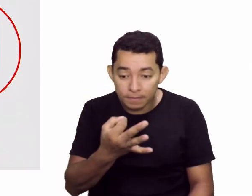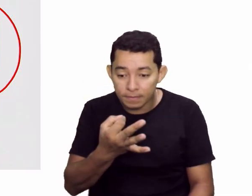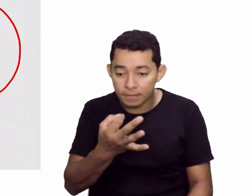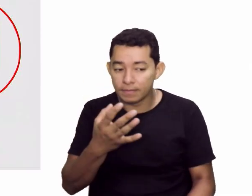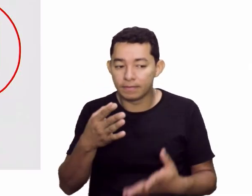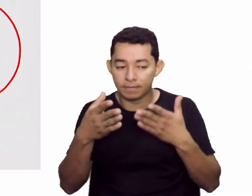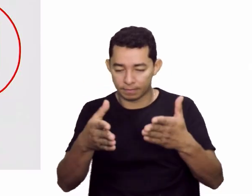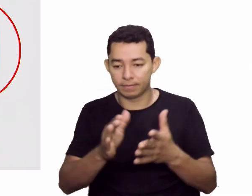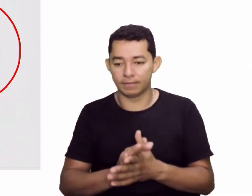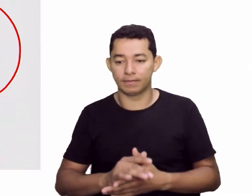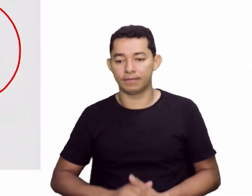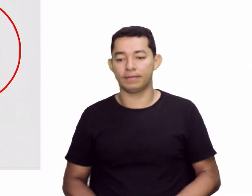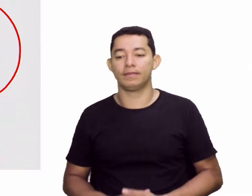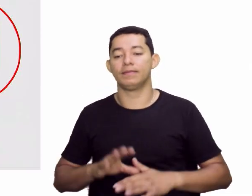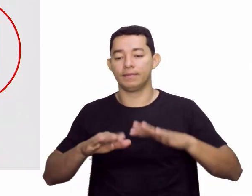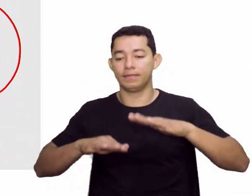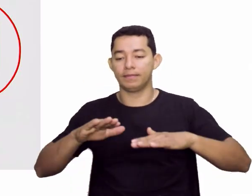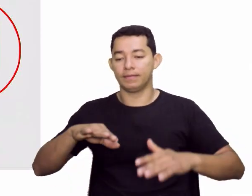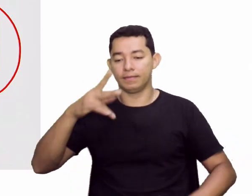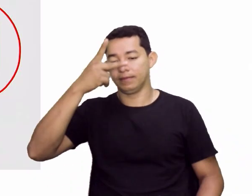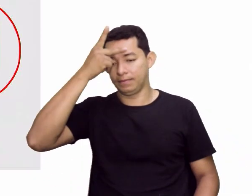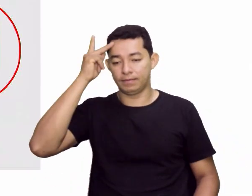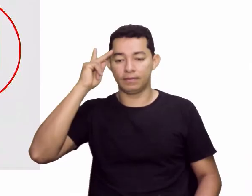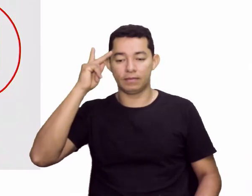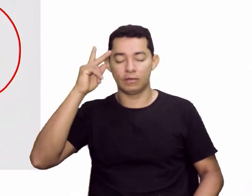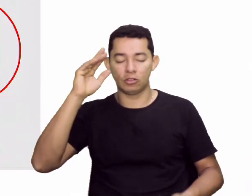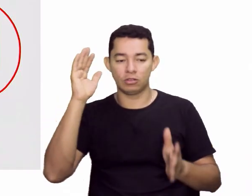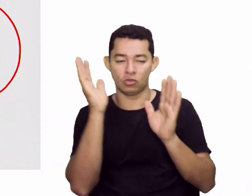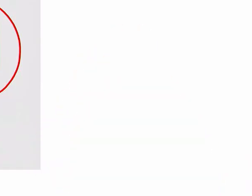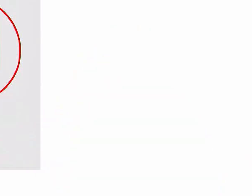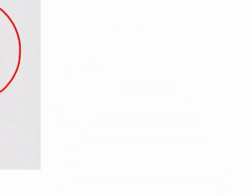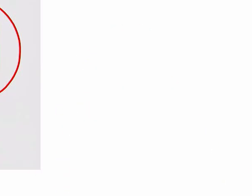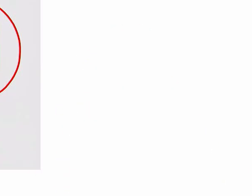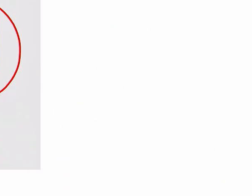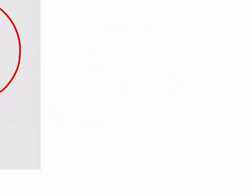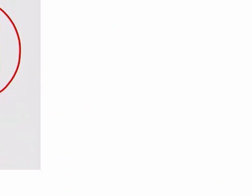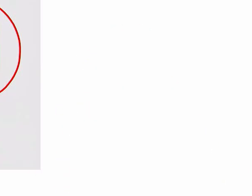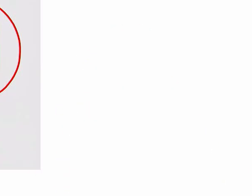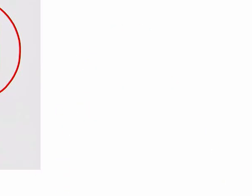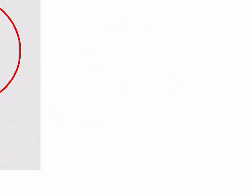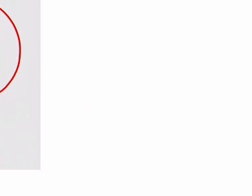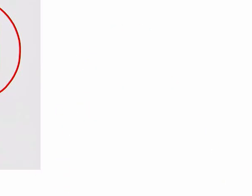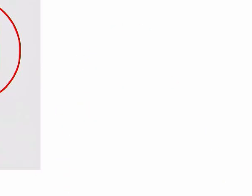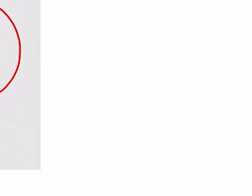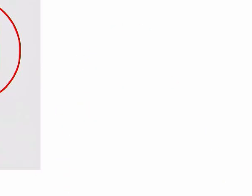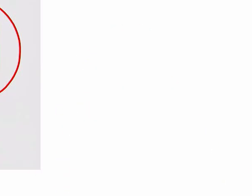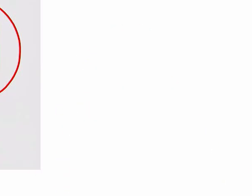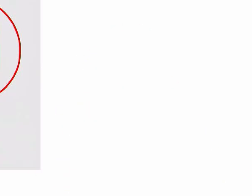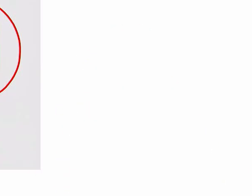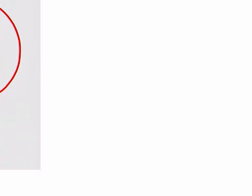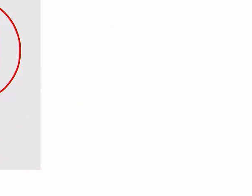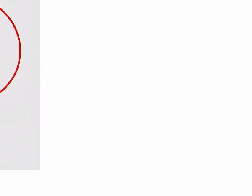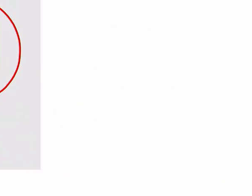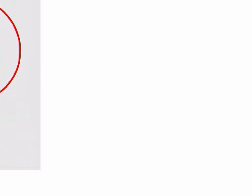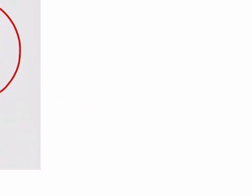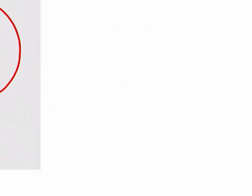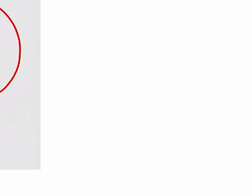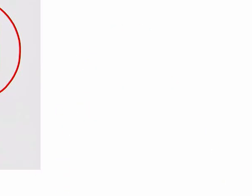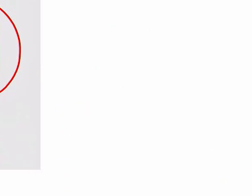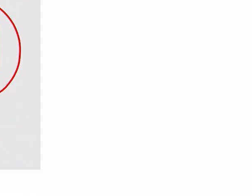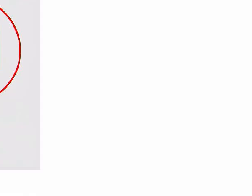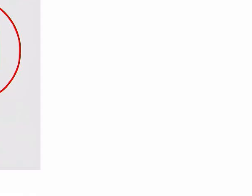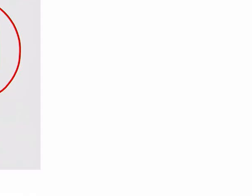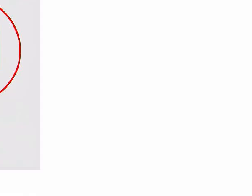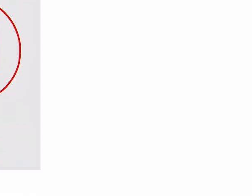essa parte, às vezes o pessoal bate palma, né? Depende do que está acontecendo lá no